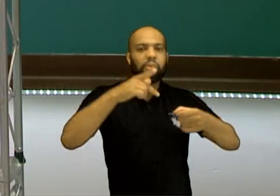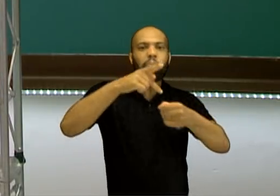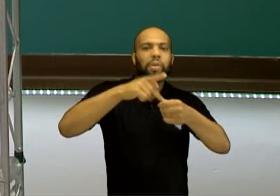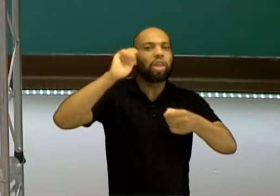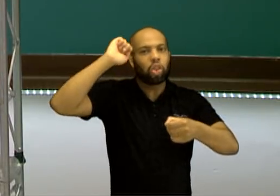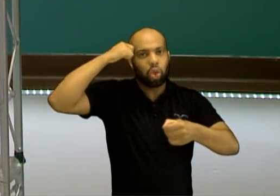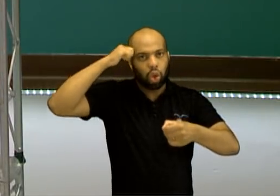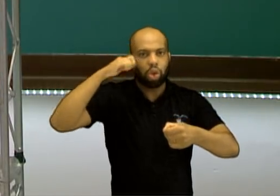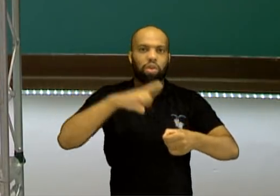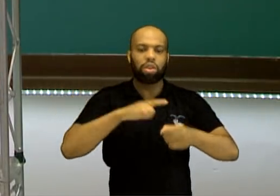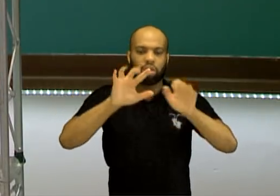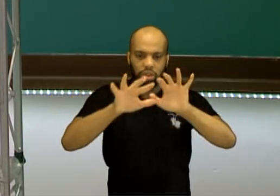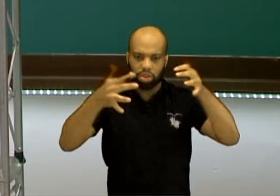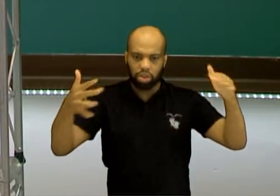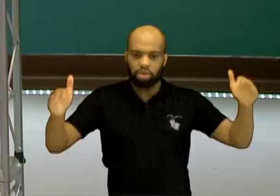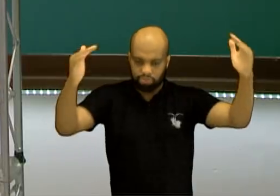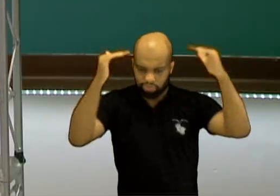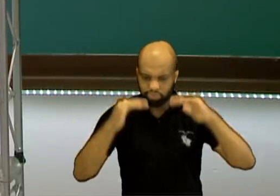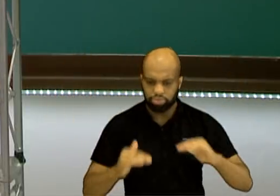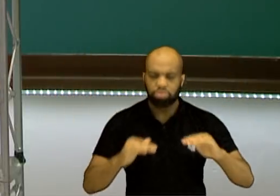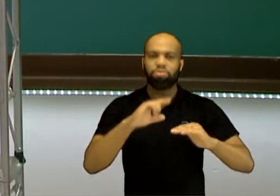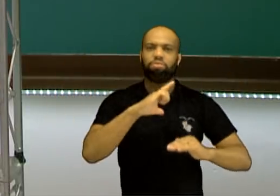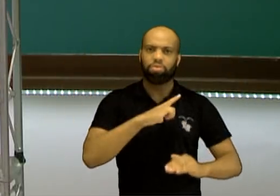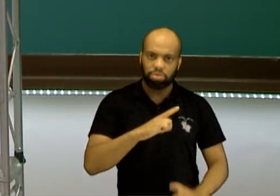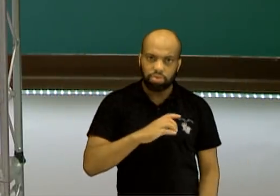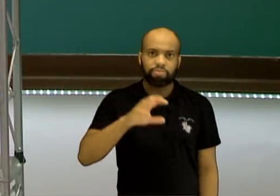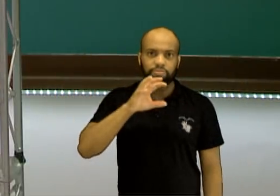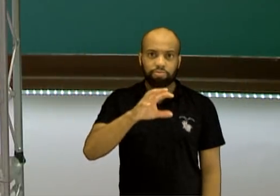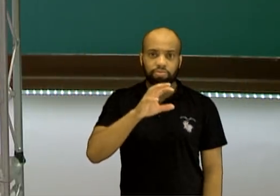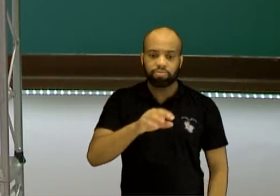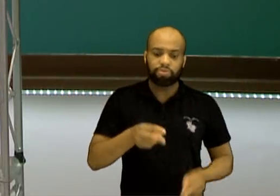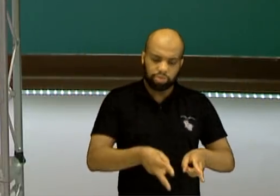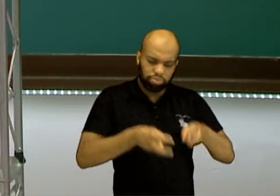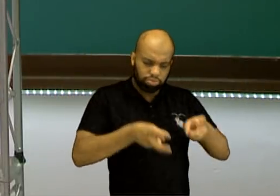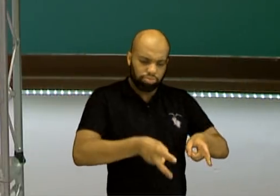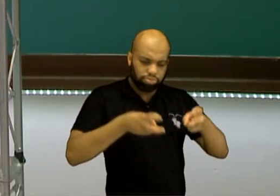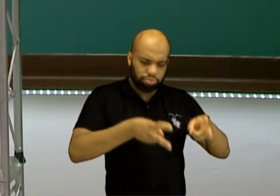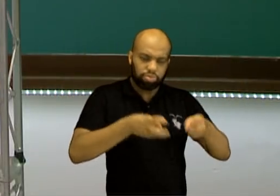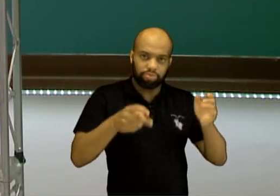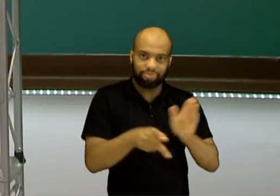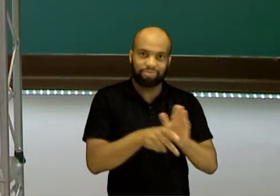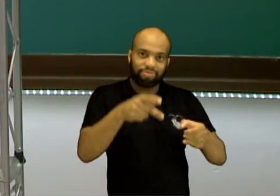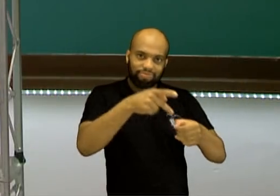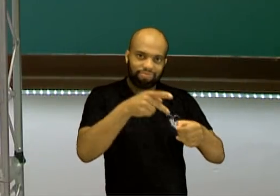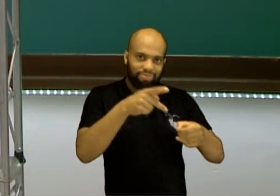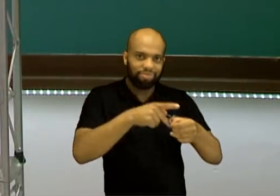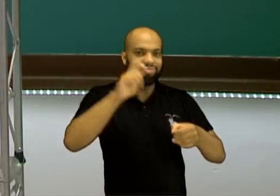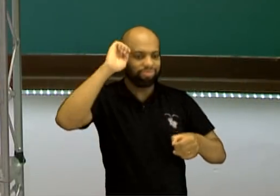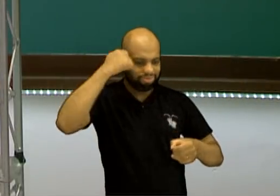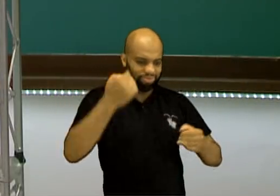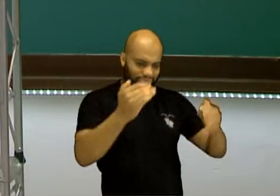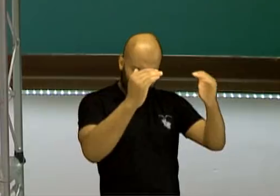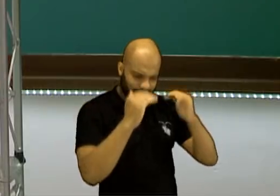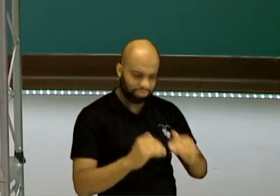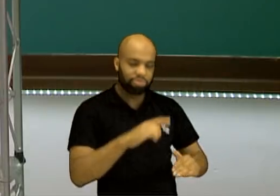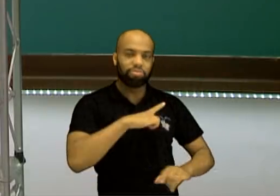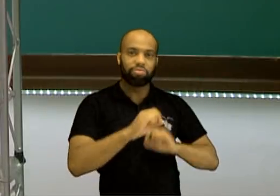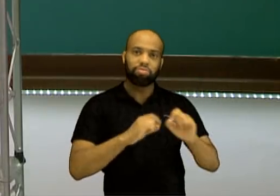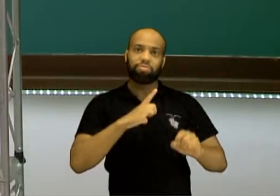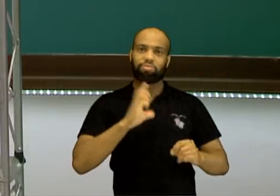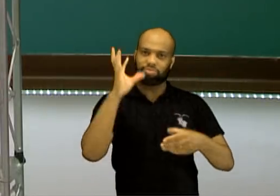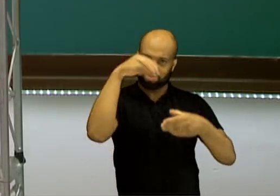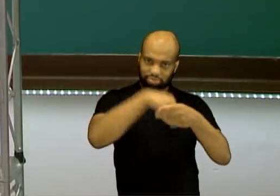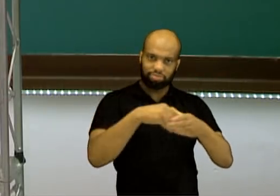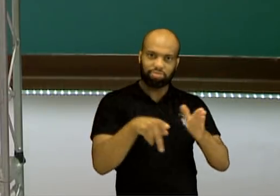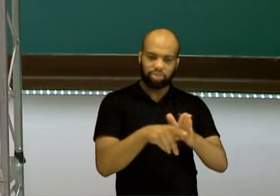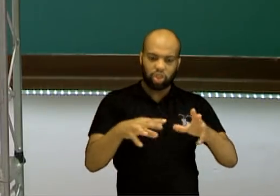fundo oceânico. Então, lembre lá, isso para a exploração do pré-sal, que é um elemento da geologia que está lá